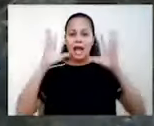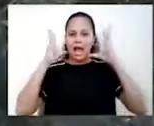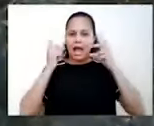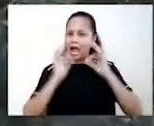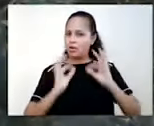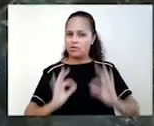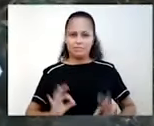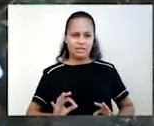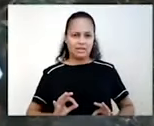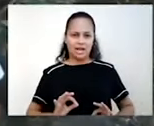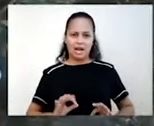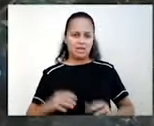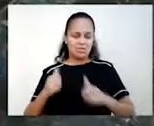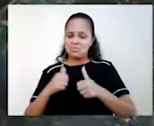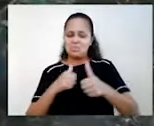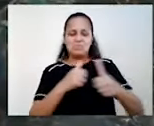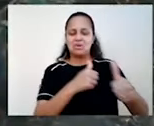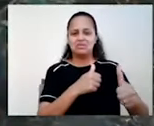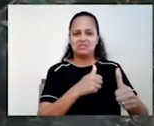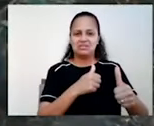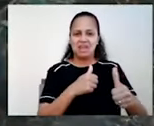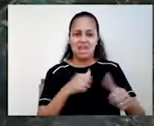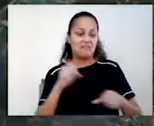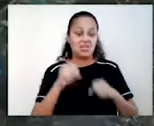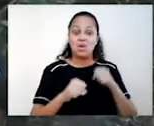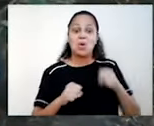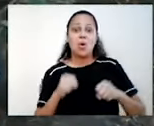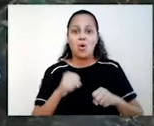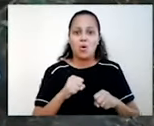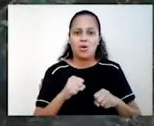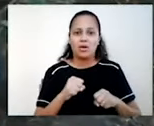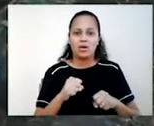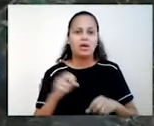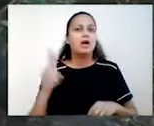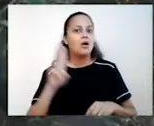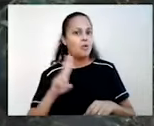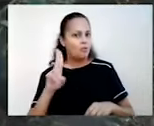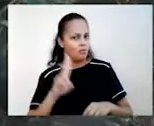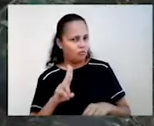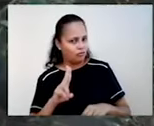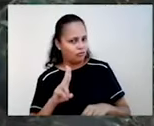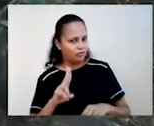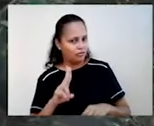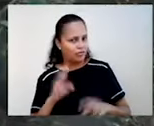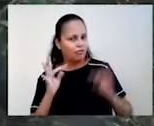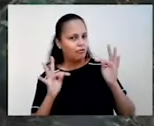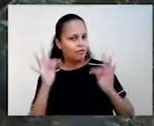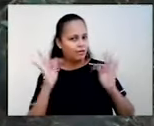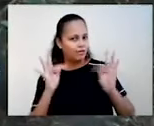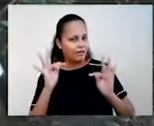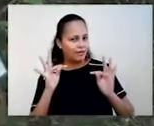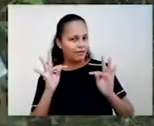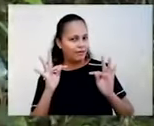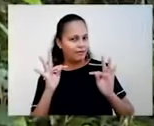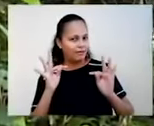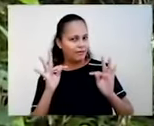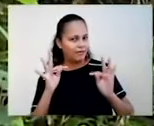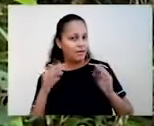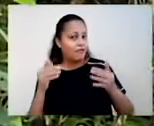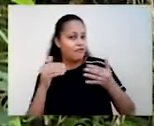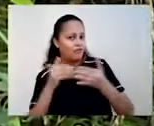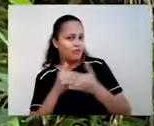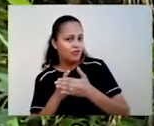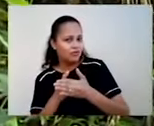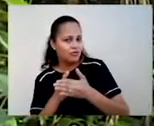A onça-pintada não persegue, não corre atrás de sua presa, como os leões, por exemplo. Ela usa outra tática, a